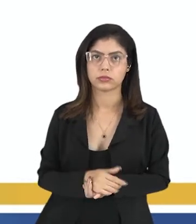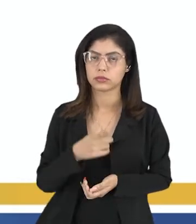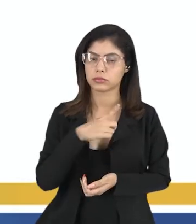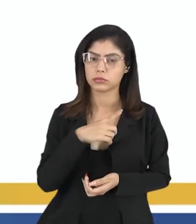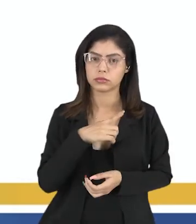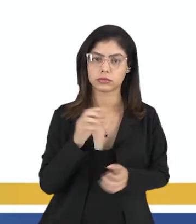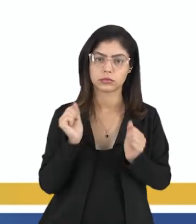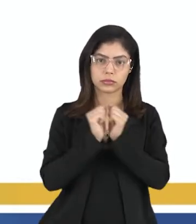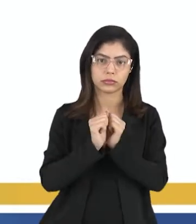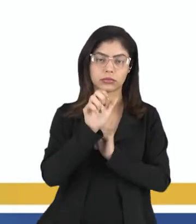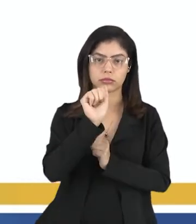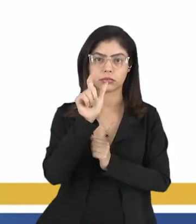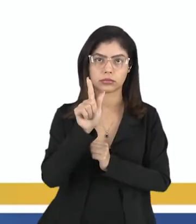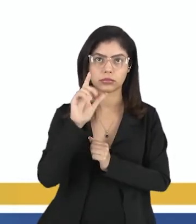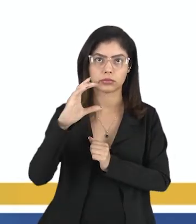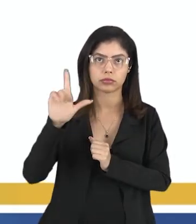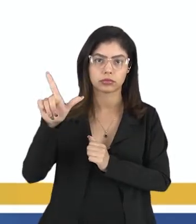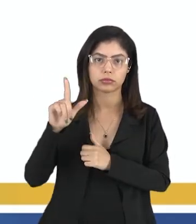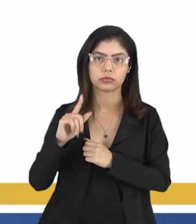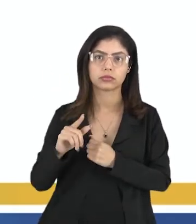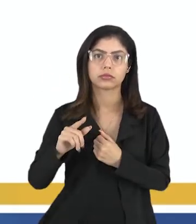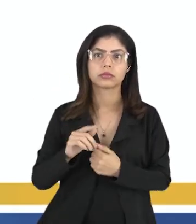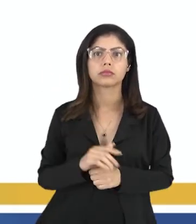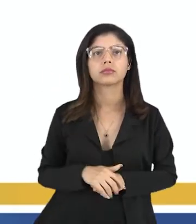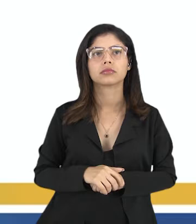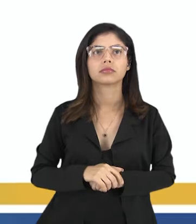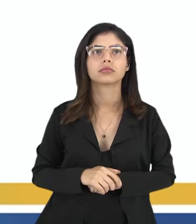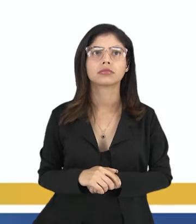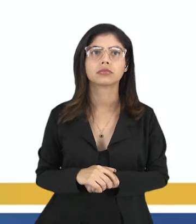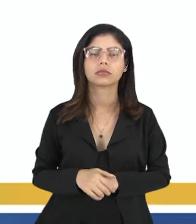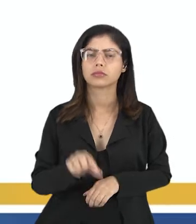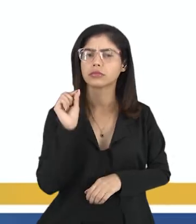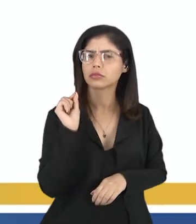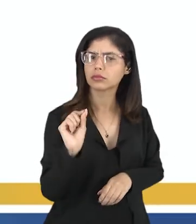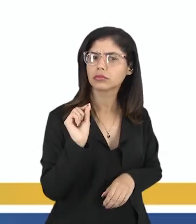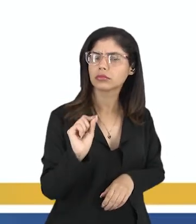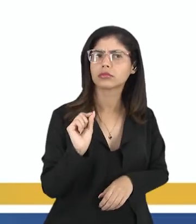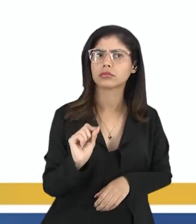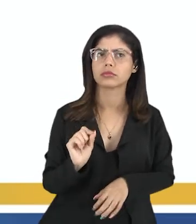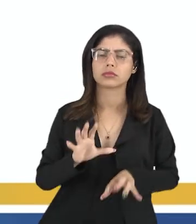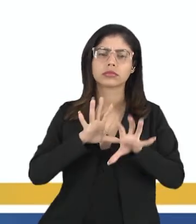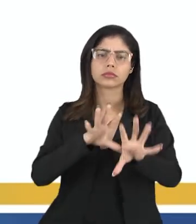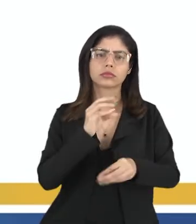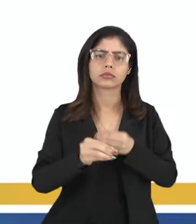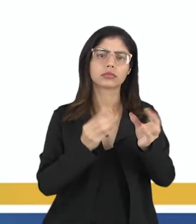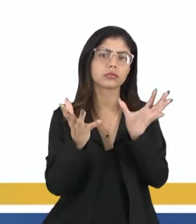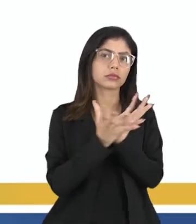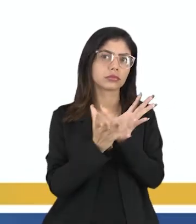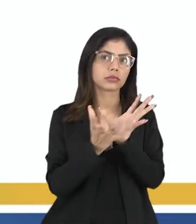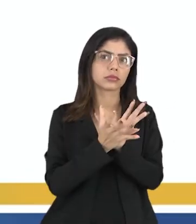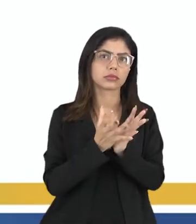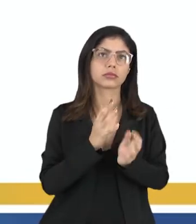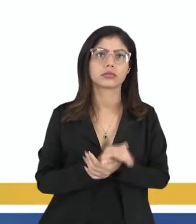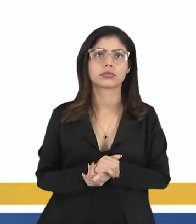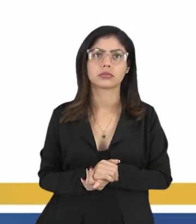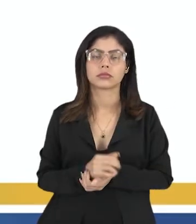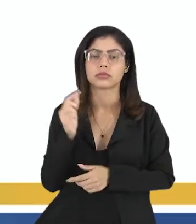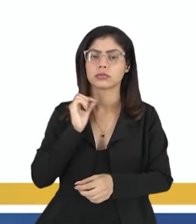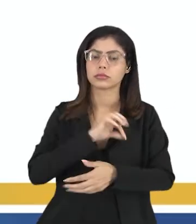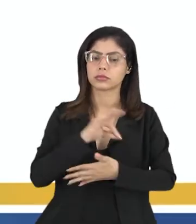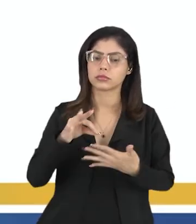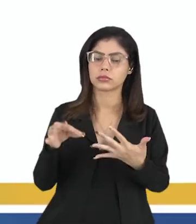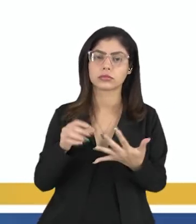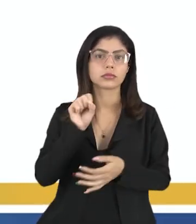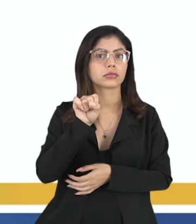gente tem aqui a formação do cloreto de prata, e o que ficou como os grupos, né? Temos aqui o elemento